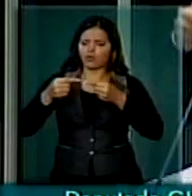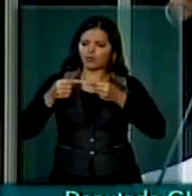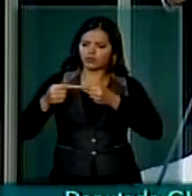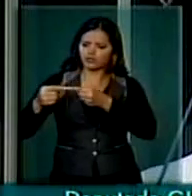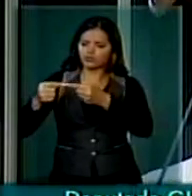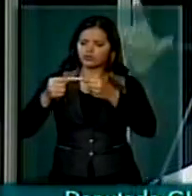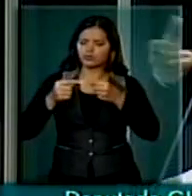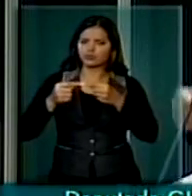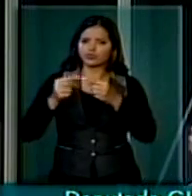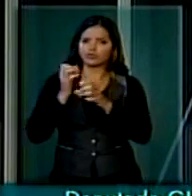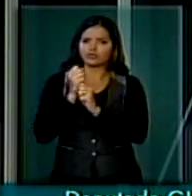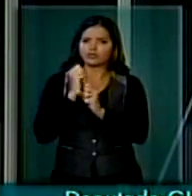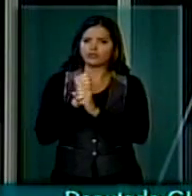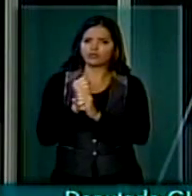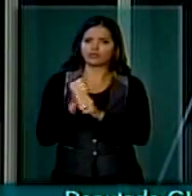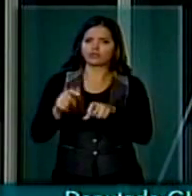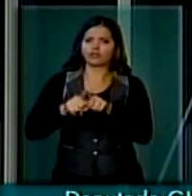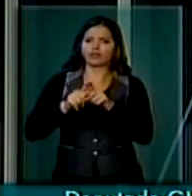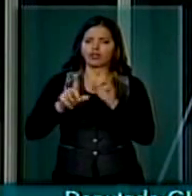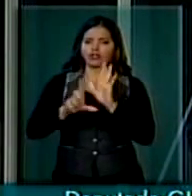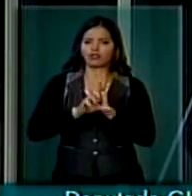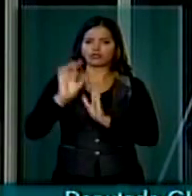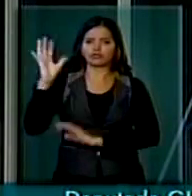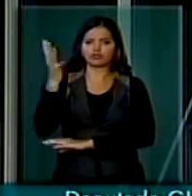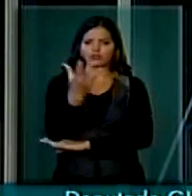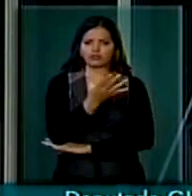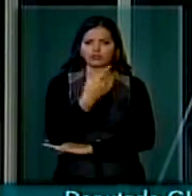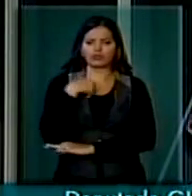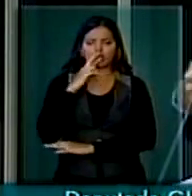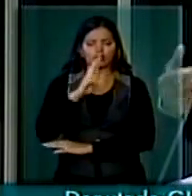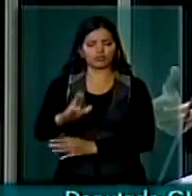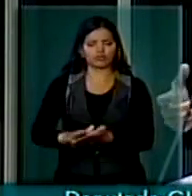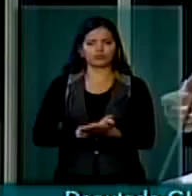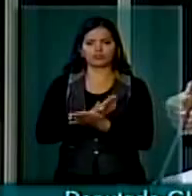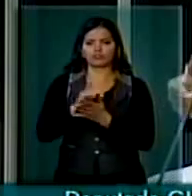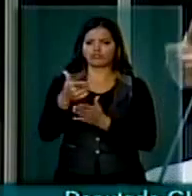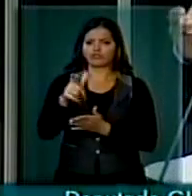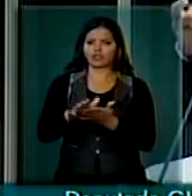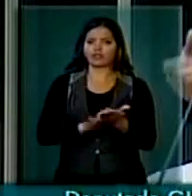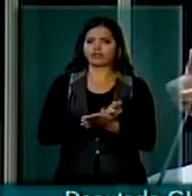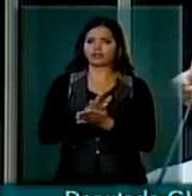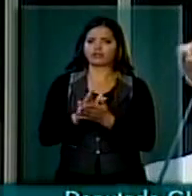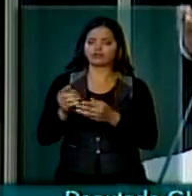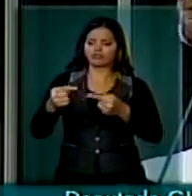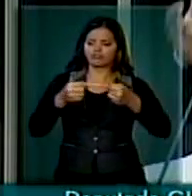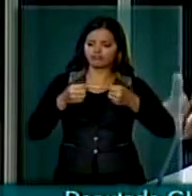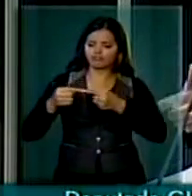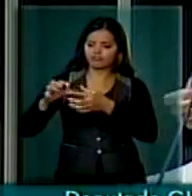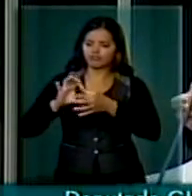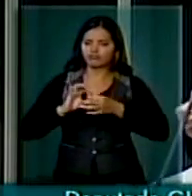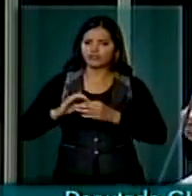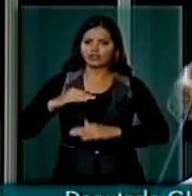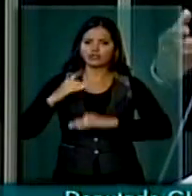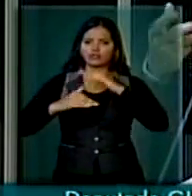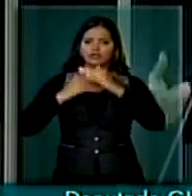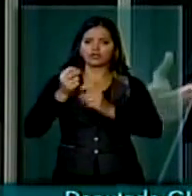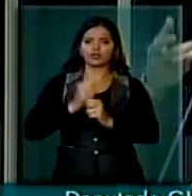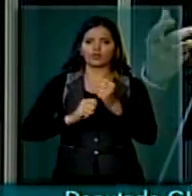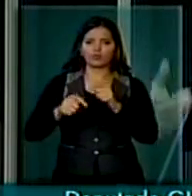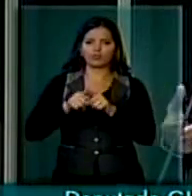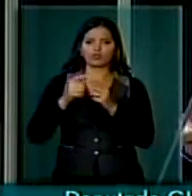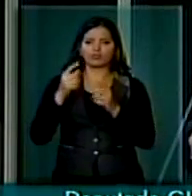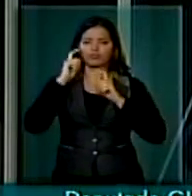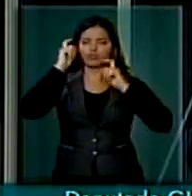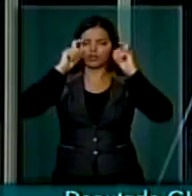sem fazer da legislação ambiental um fator de reclamação. Ao contrário, conciliar desenvolvimento econômico